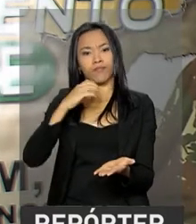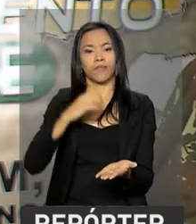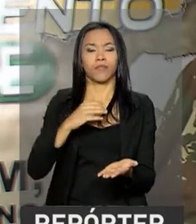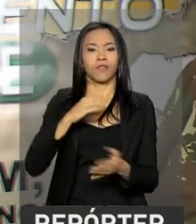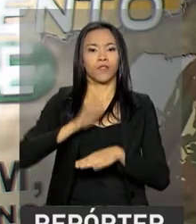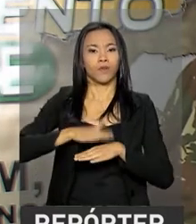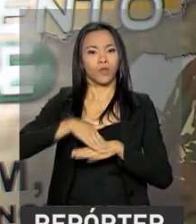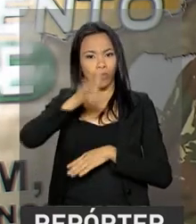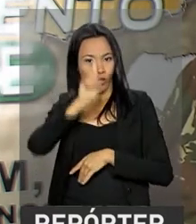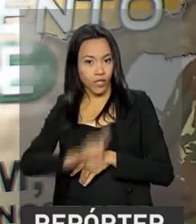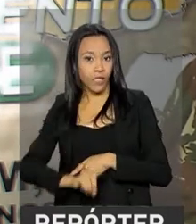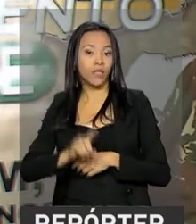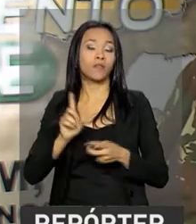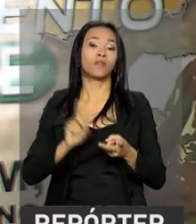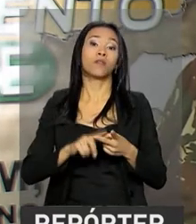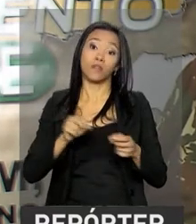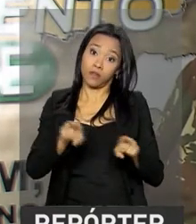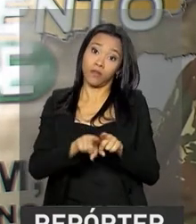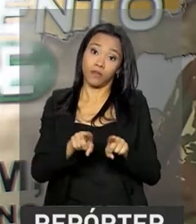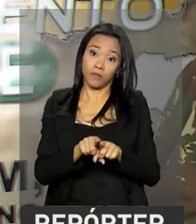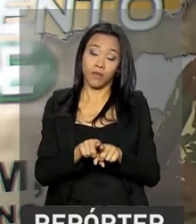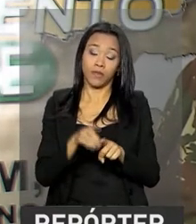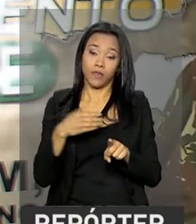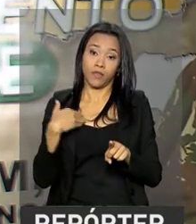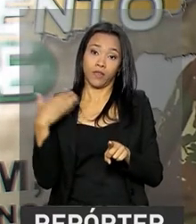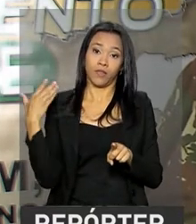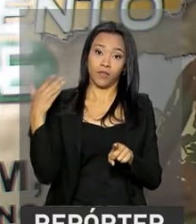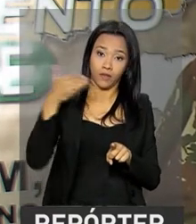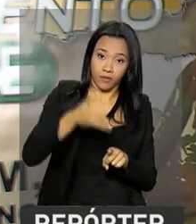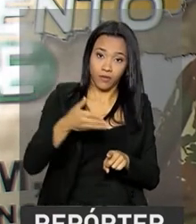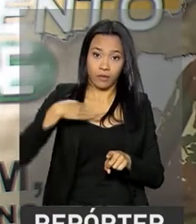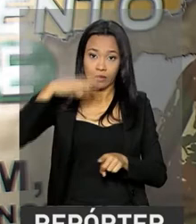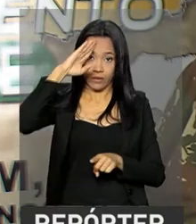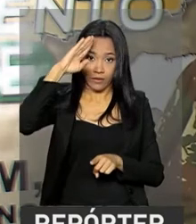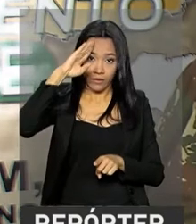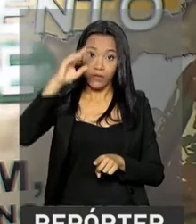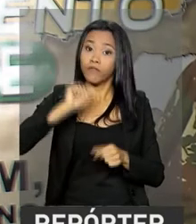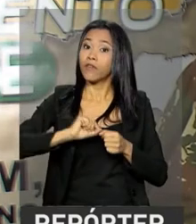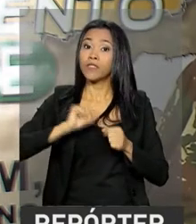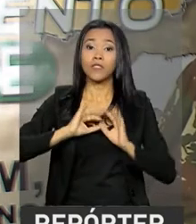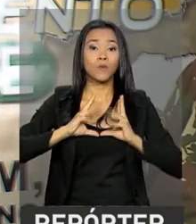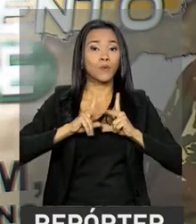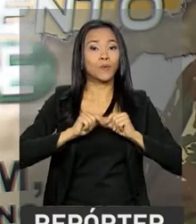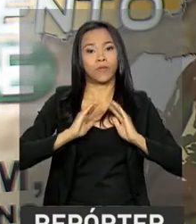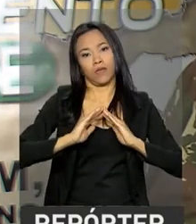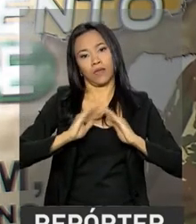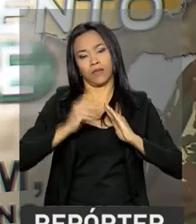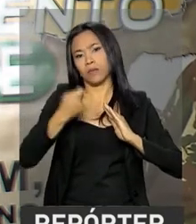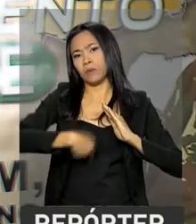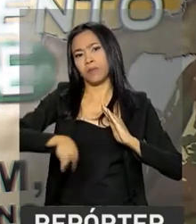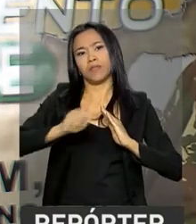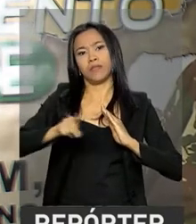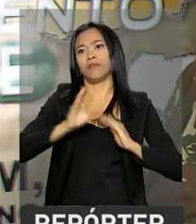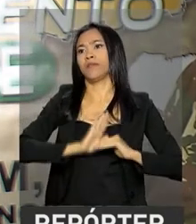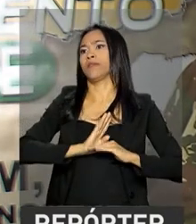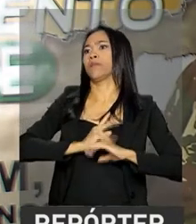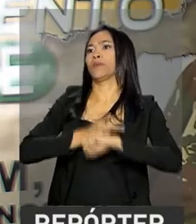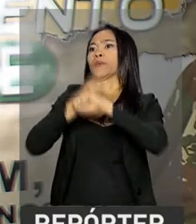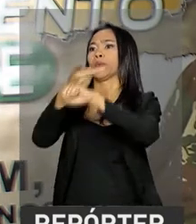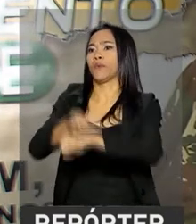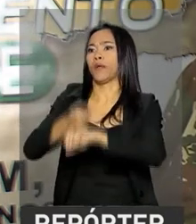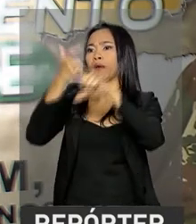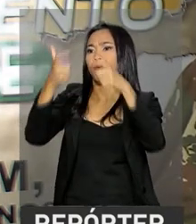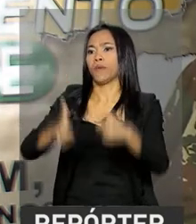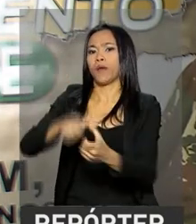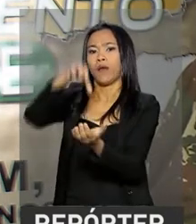fica sendo todos os direitos fazer em casa sua documentação não necessitamos deslocamento até uma junto de